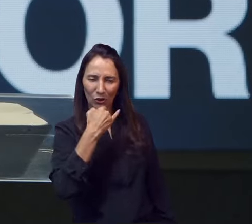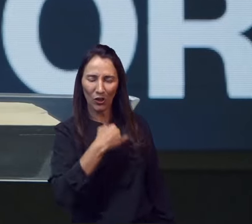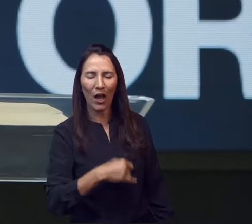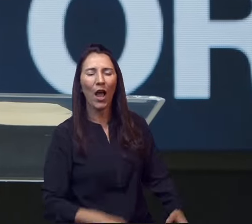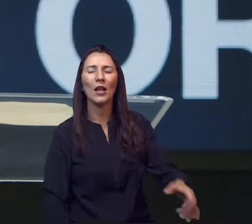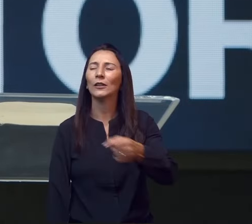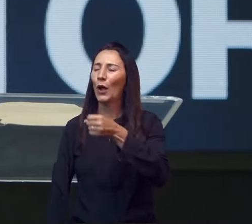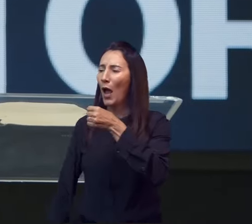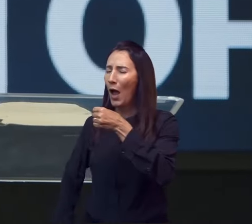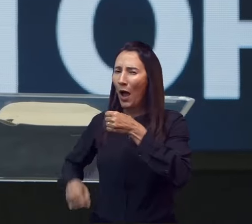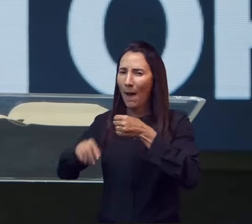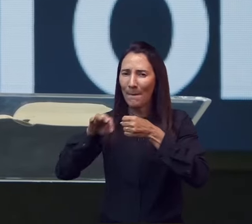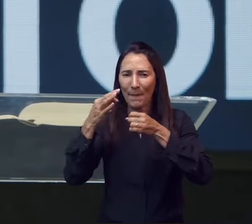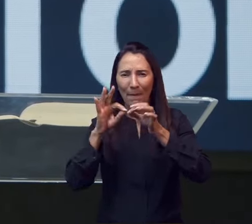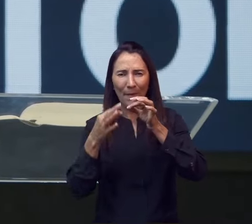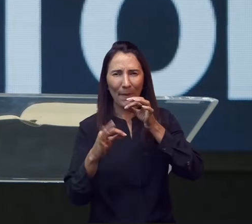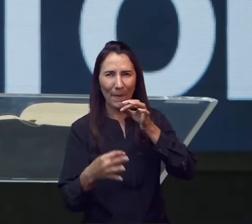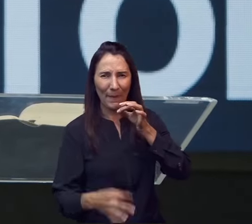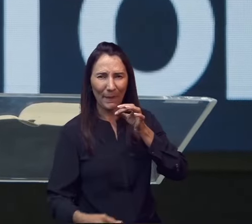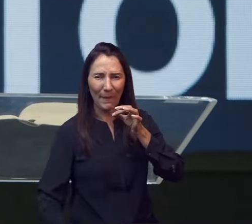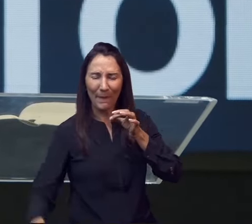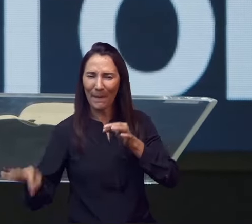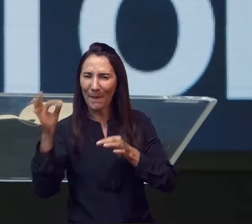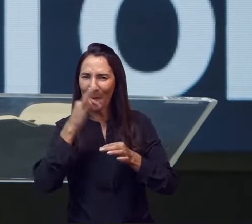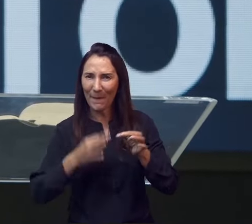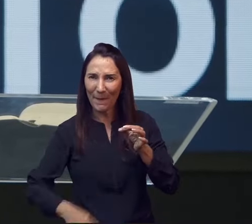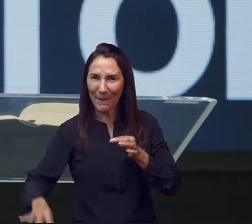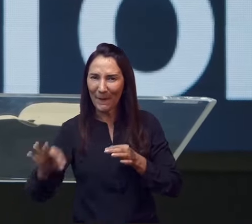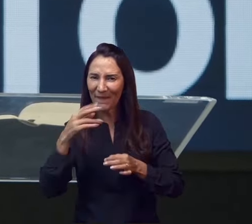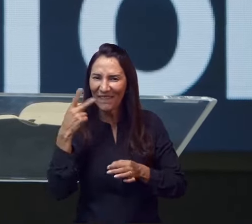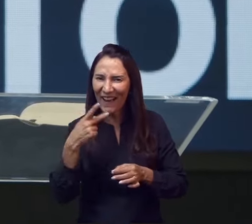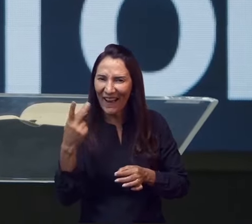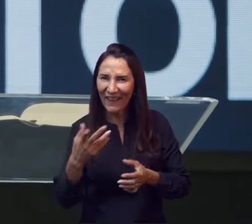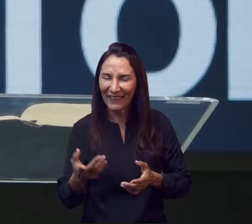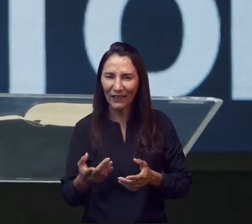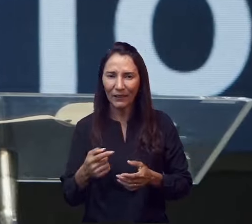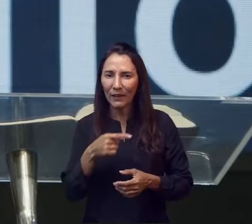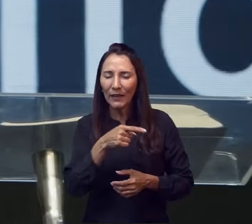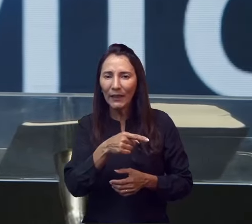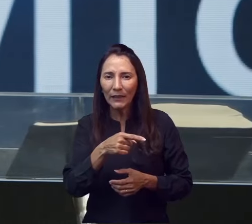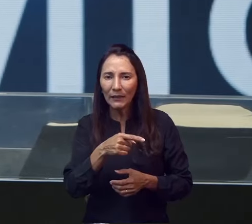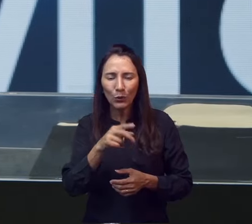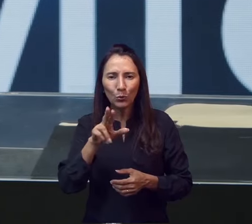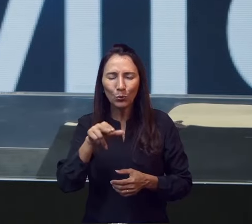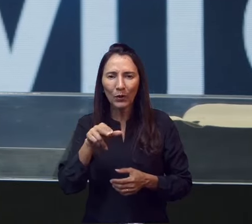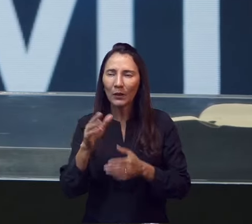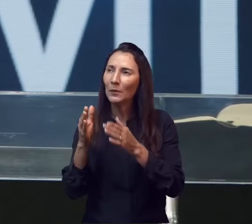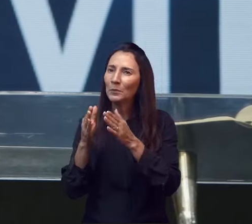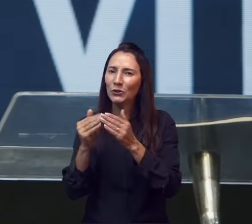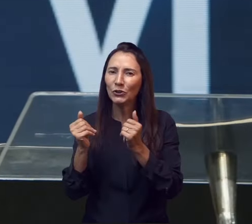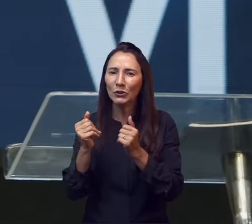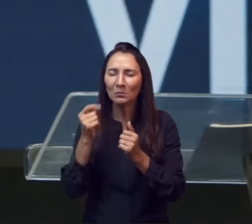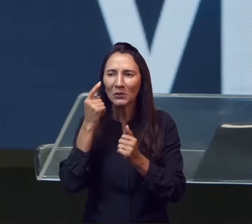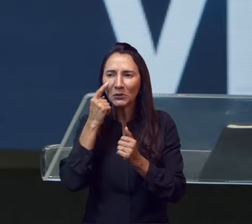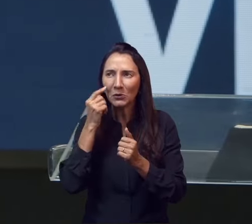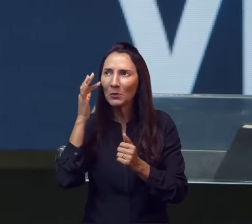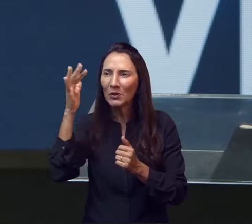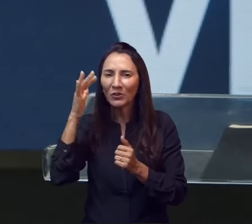monte de coisa que ele nunca pensou na vida dele e que Deus fez que ele nunca pediu ou nunca imaginou eu tenho certeza